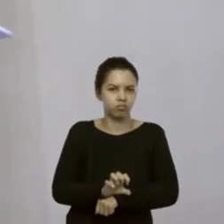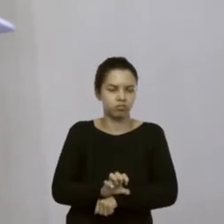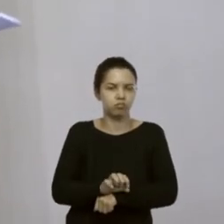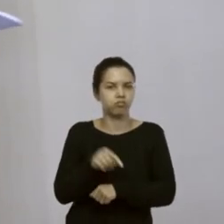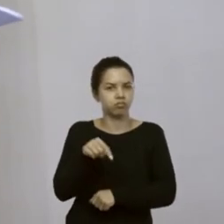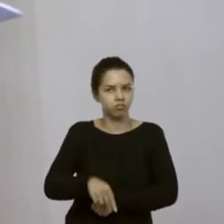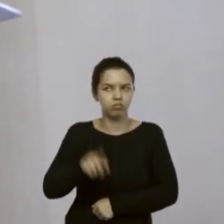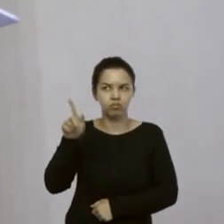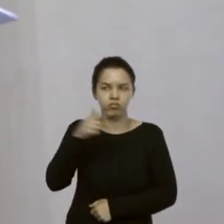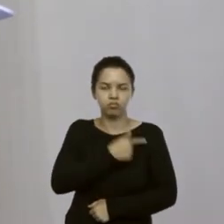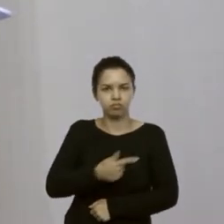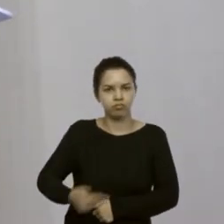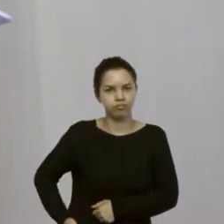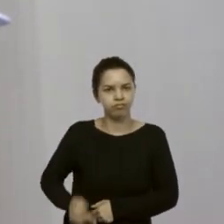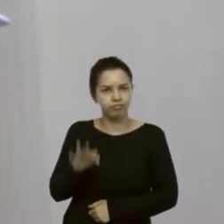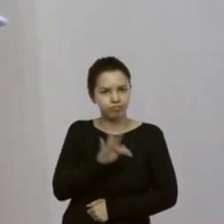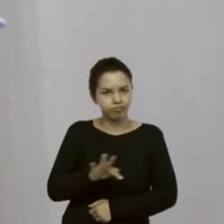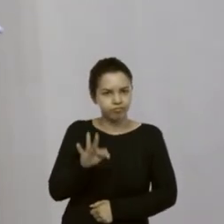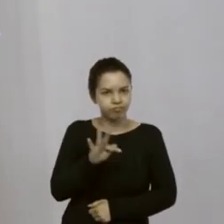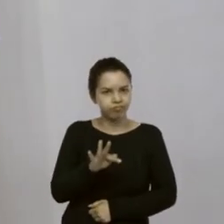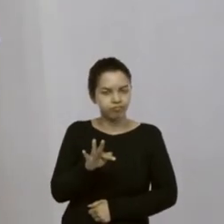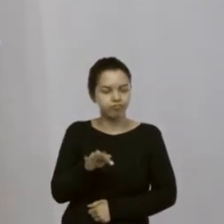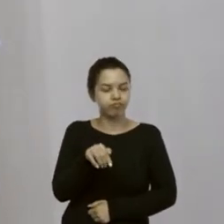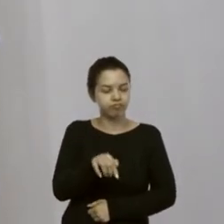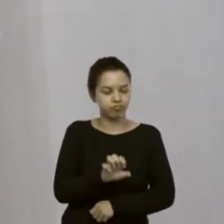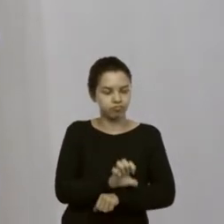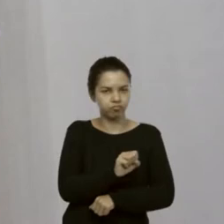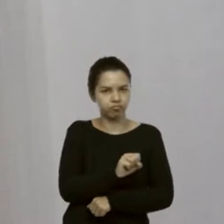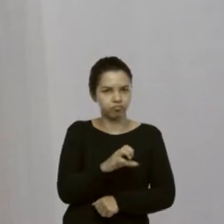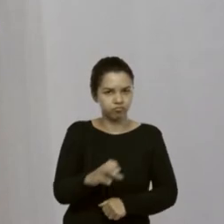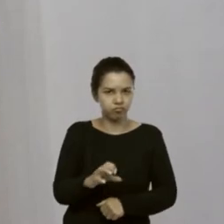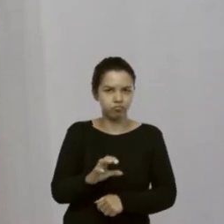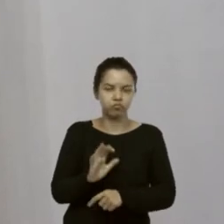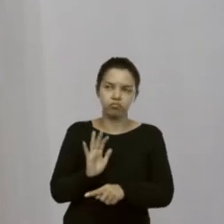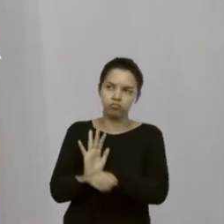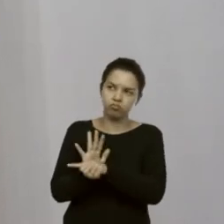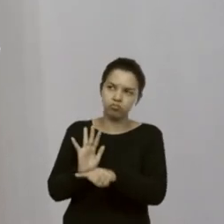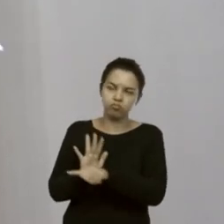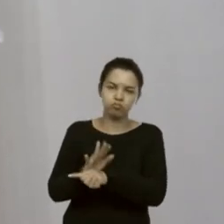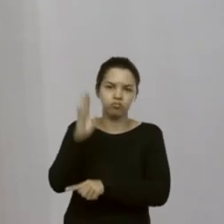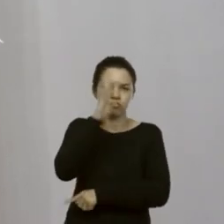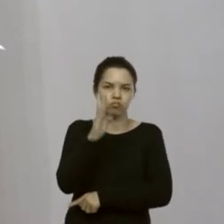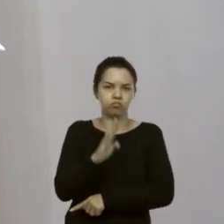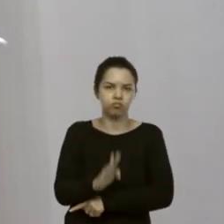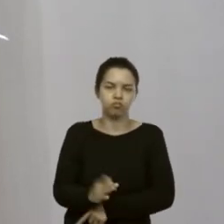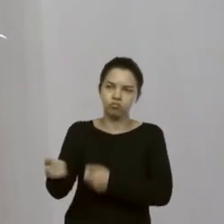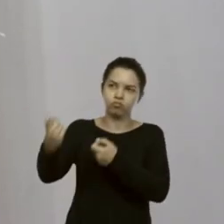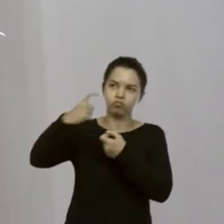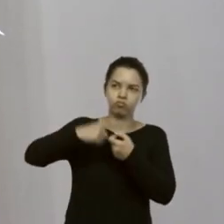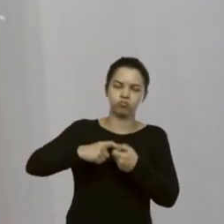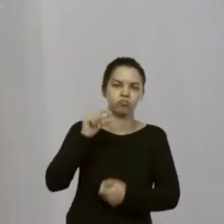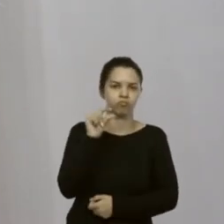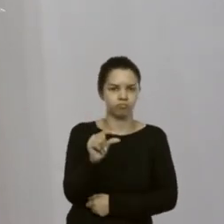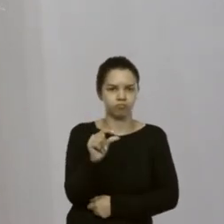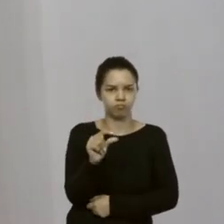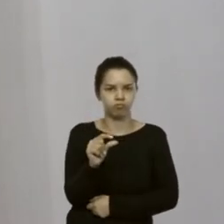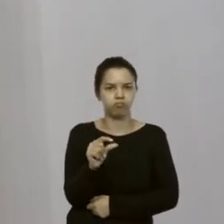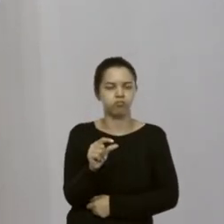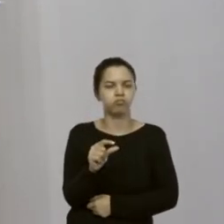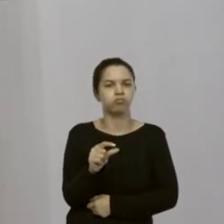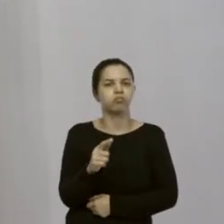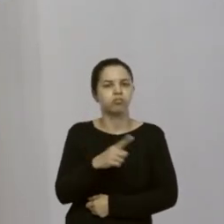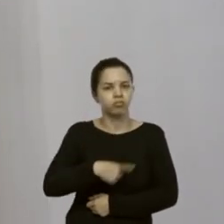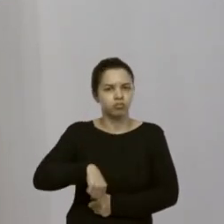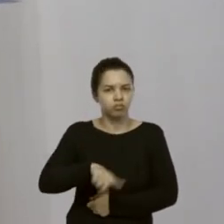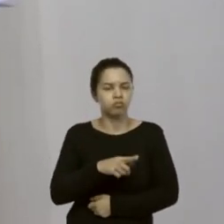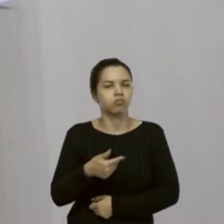Santa Catarina, que tanto dá ao Brasil, recebe tão pouco. Em vários momentos, estaremos juntos, assim como foi na